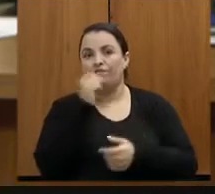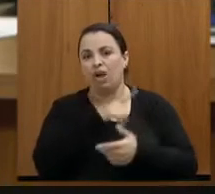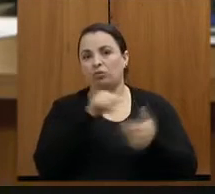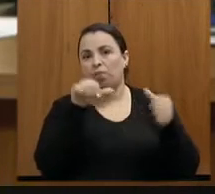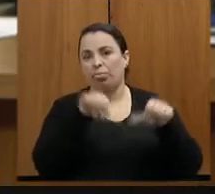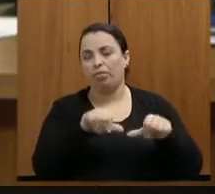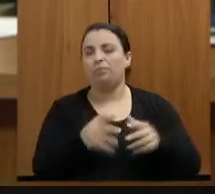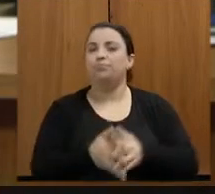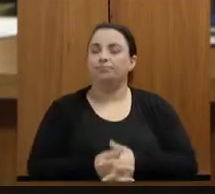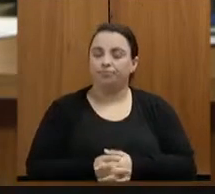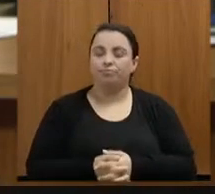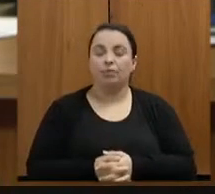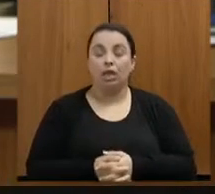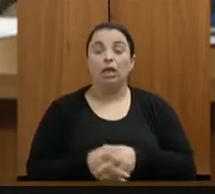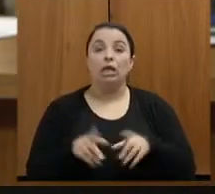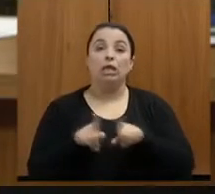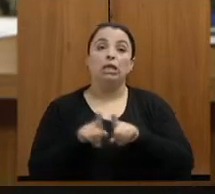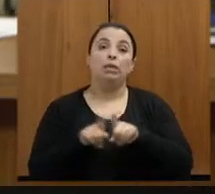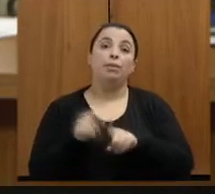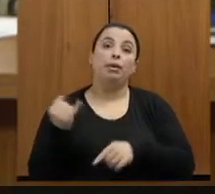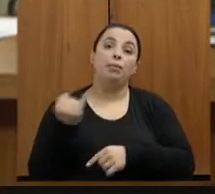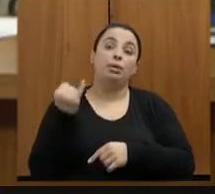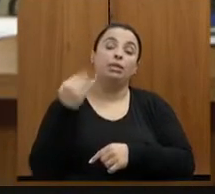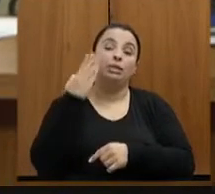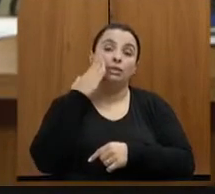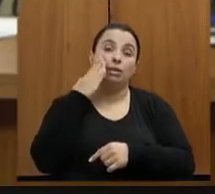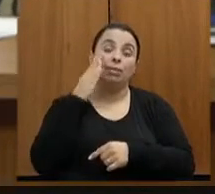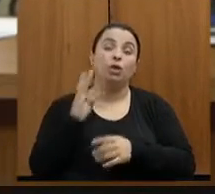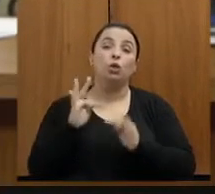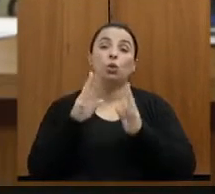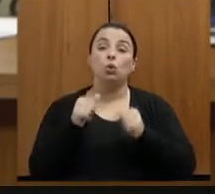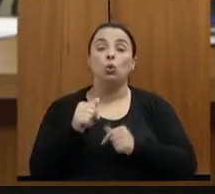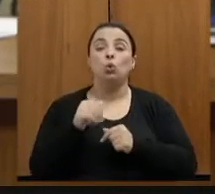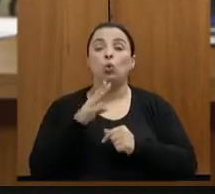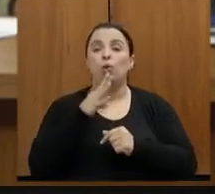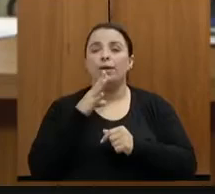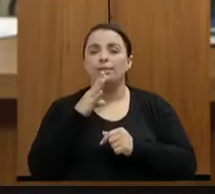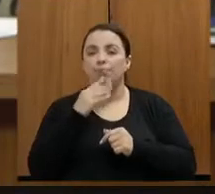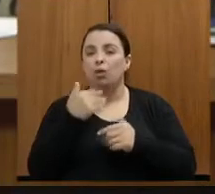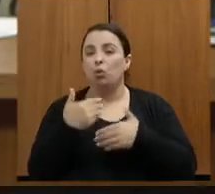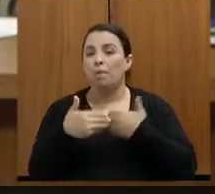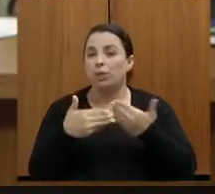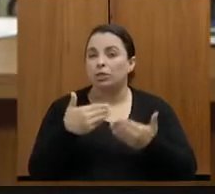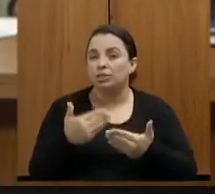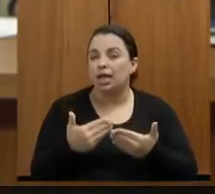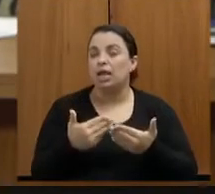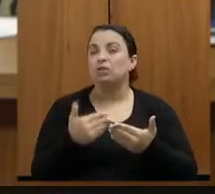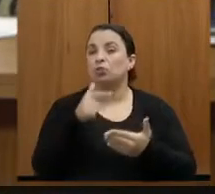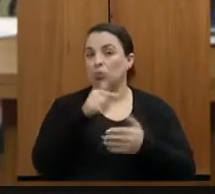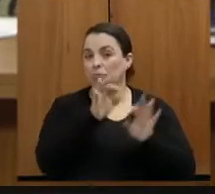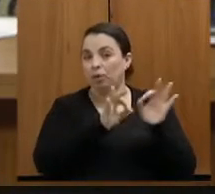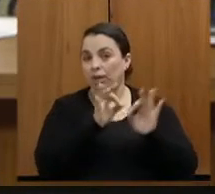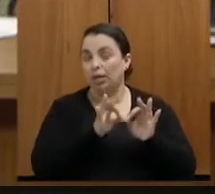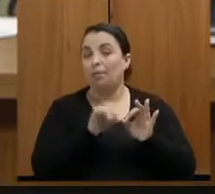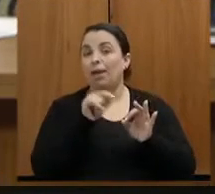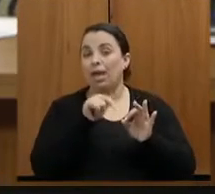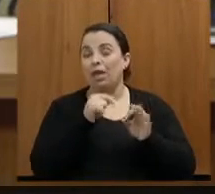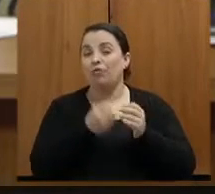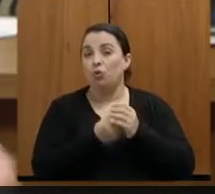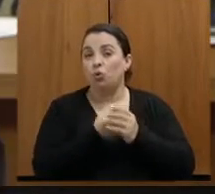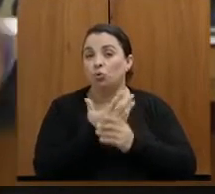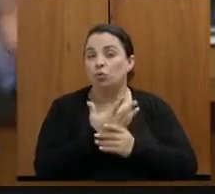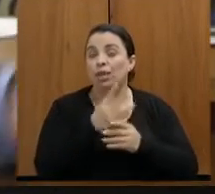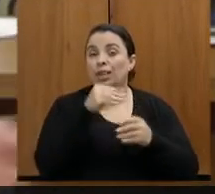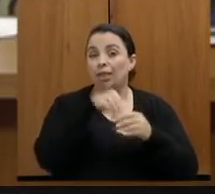Uma coisa que eu acho muito especial também é que todo o conhecimento sobre o processo de reúrbio foi construído e compartilhado, ele é interno da